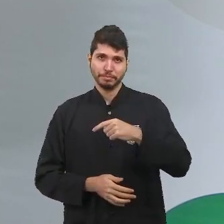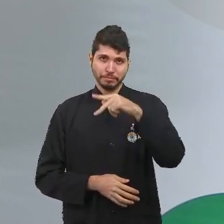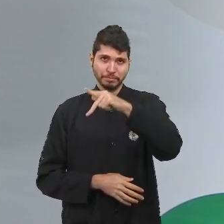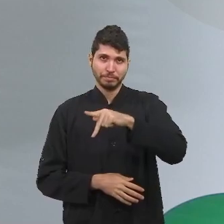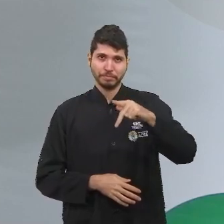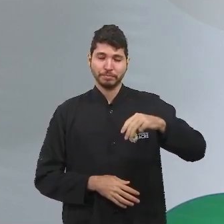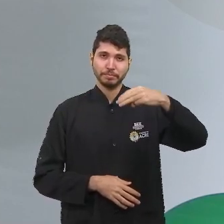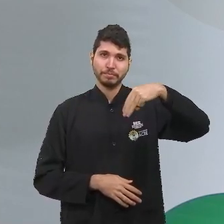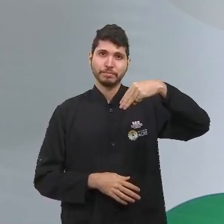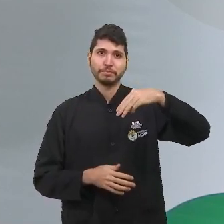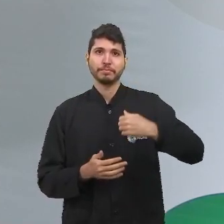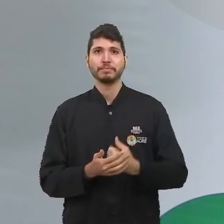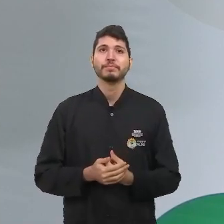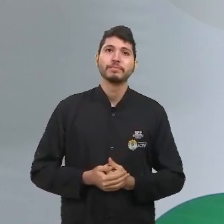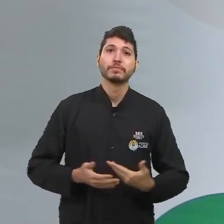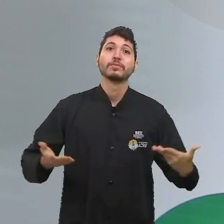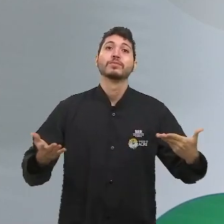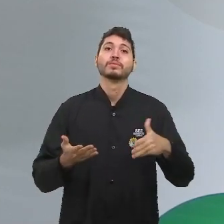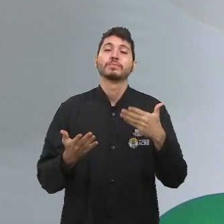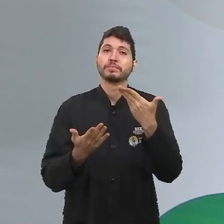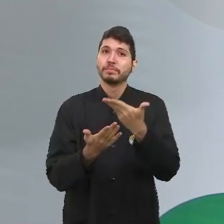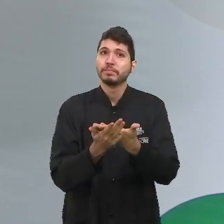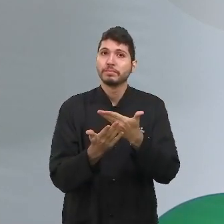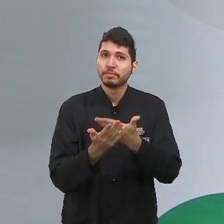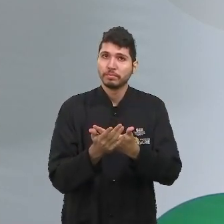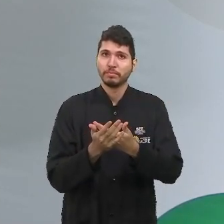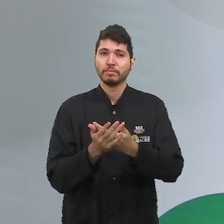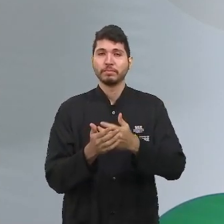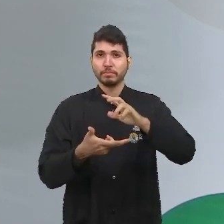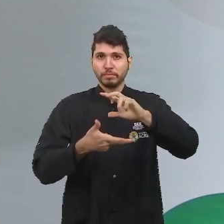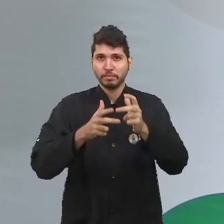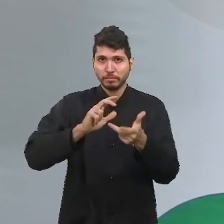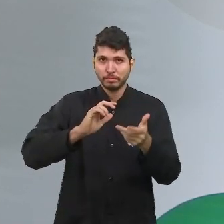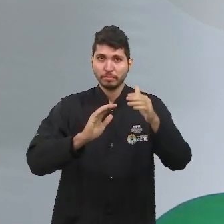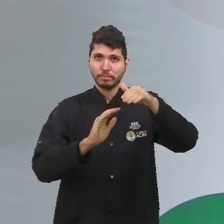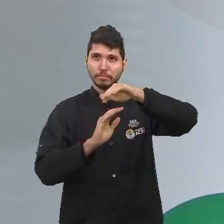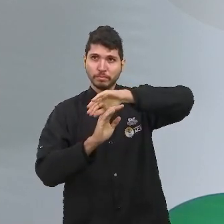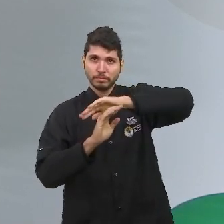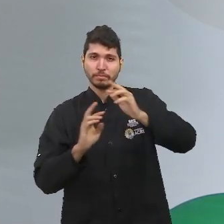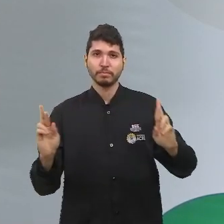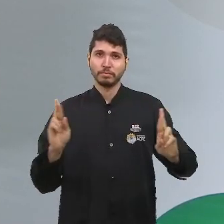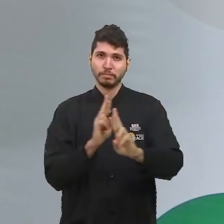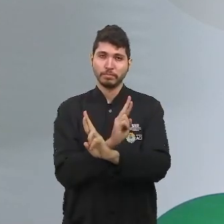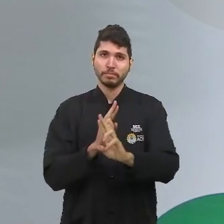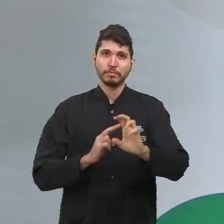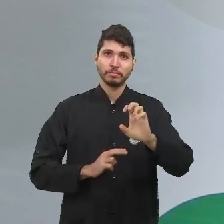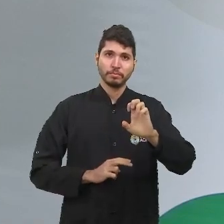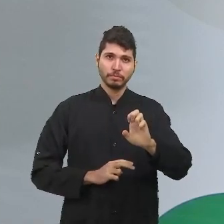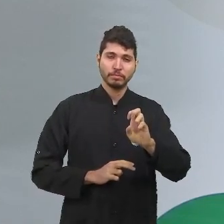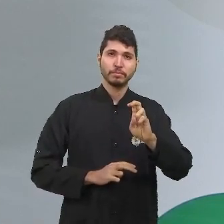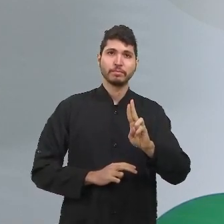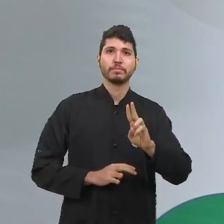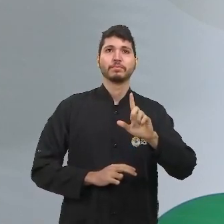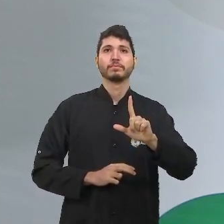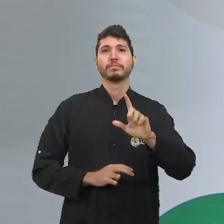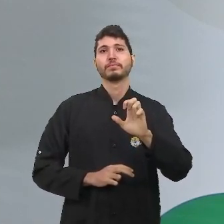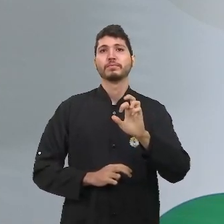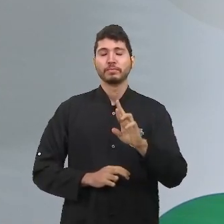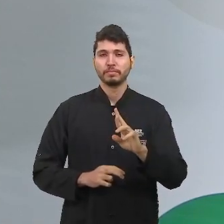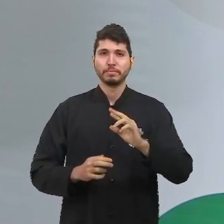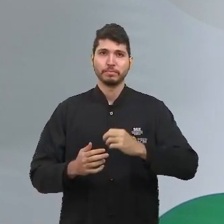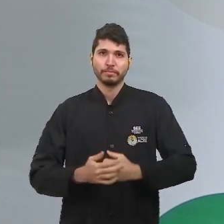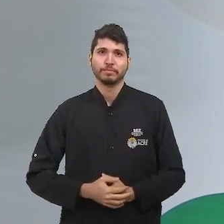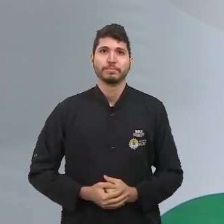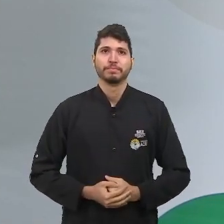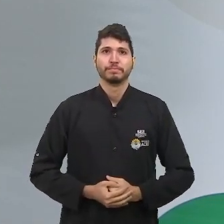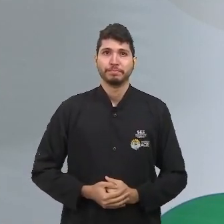agora sobre poliedros convexos e a relação de Euler. Então, no